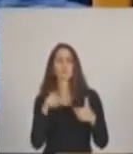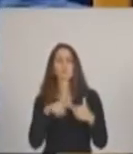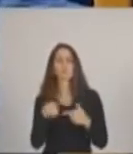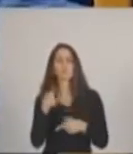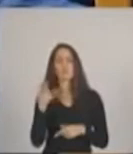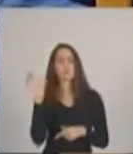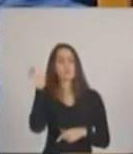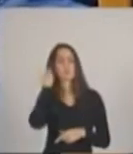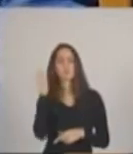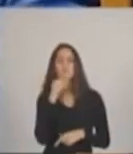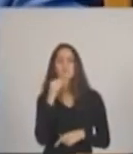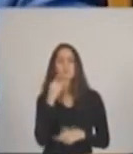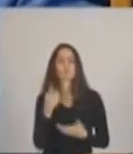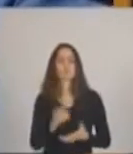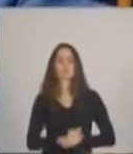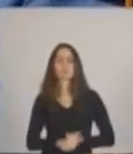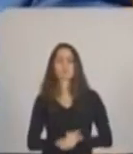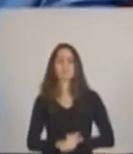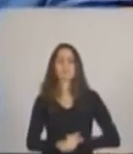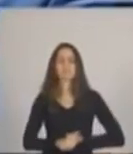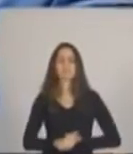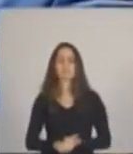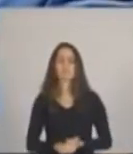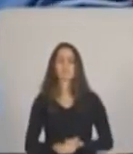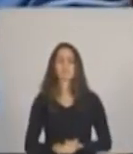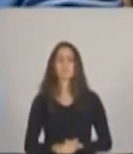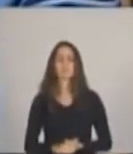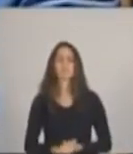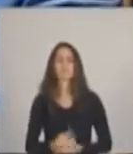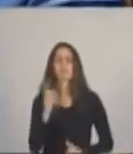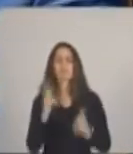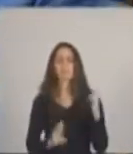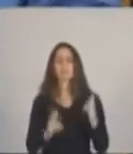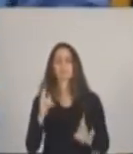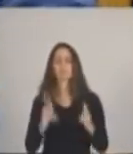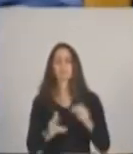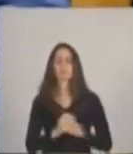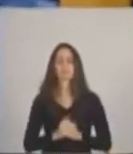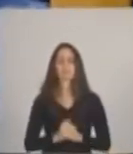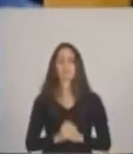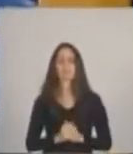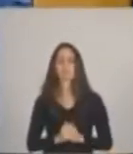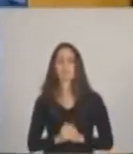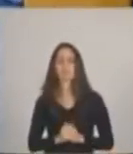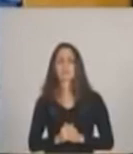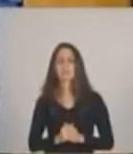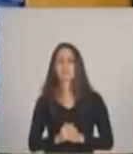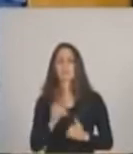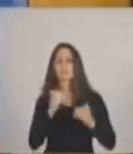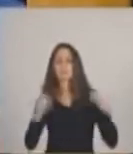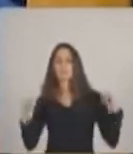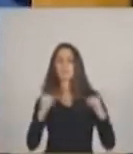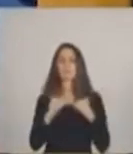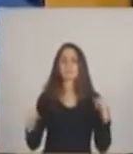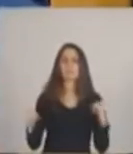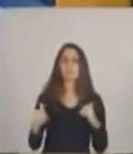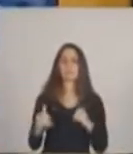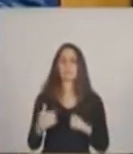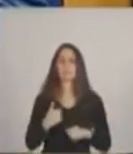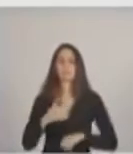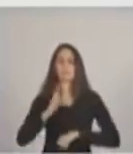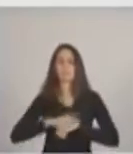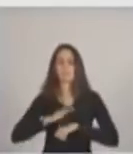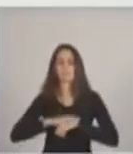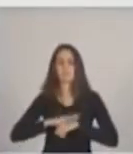Arruine seu áudio. Está picotando. Melhorou ou não? Deputado Gandini, como autor do projeto, eu